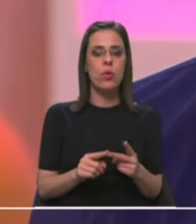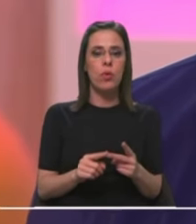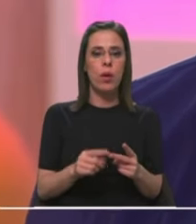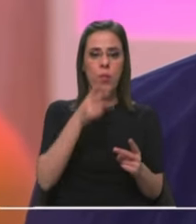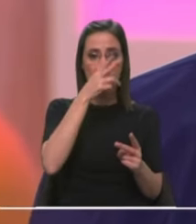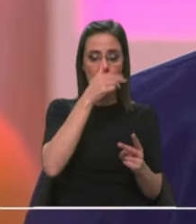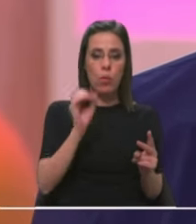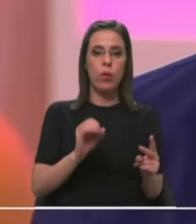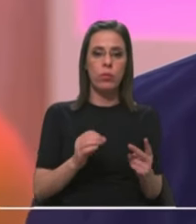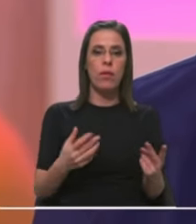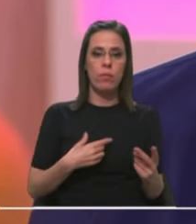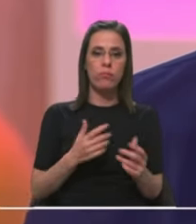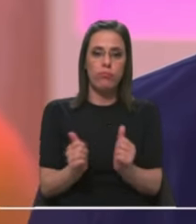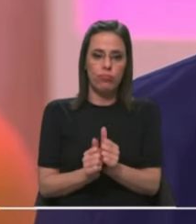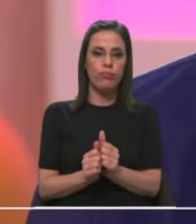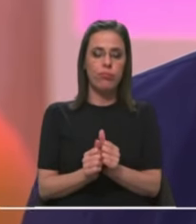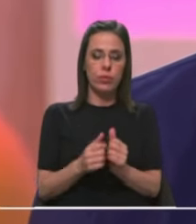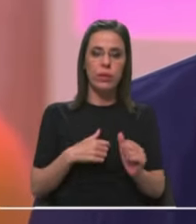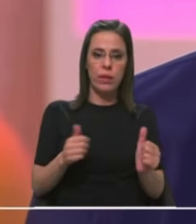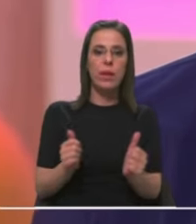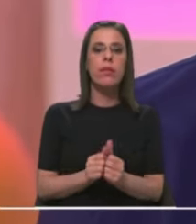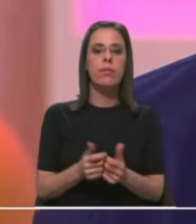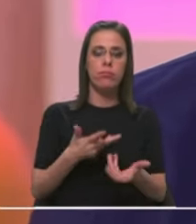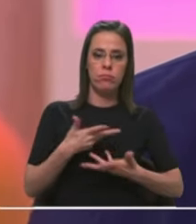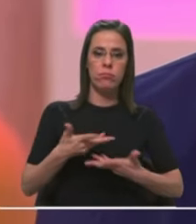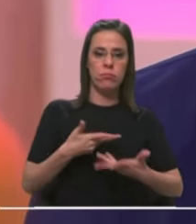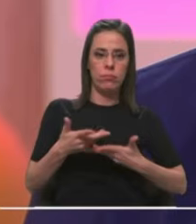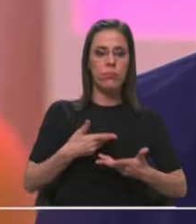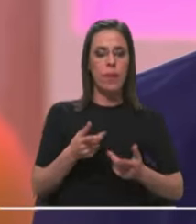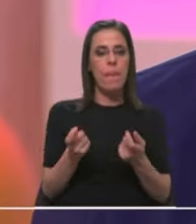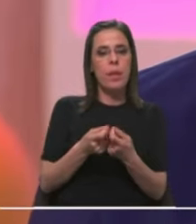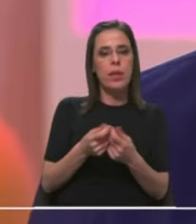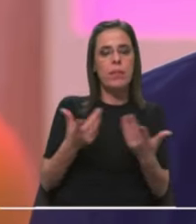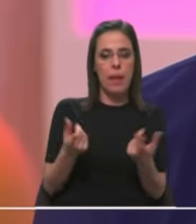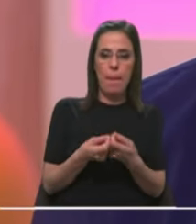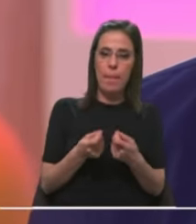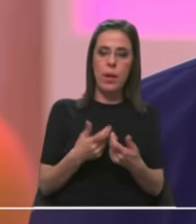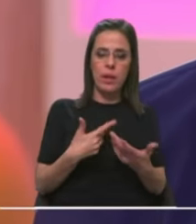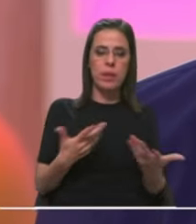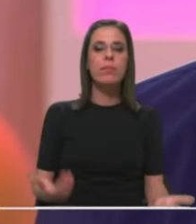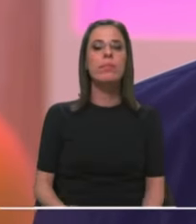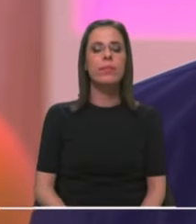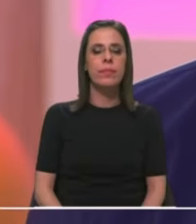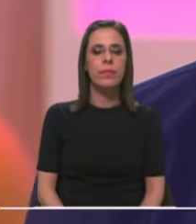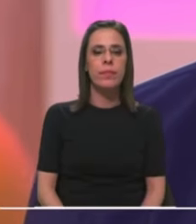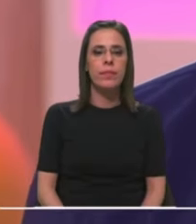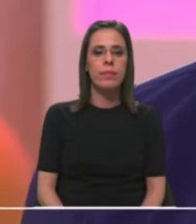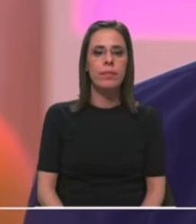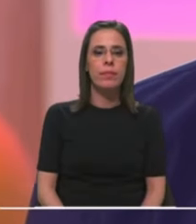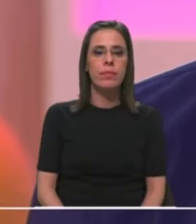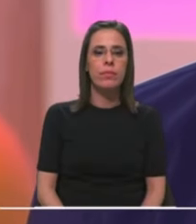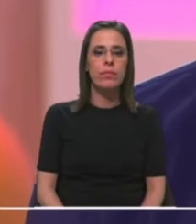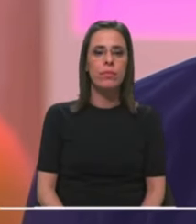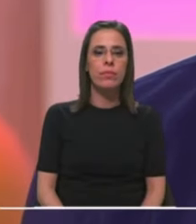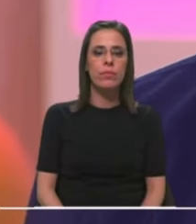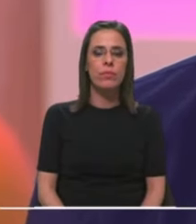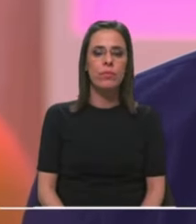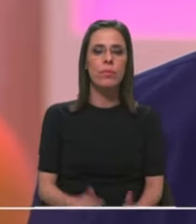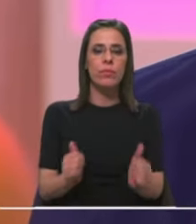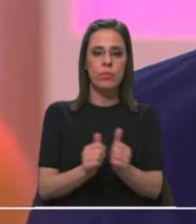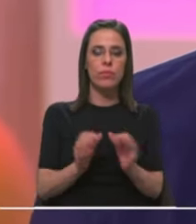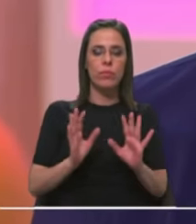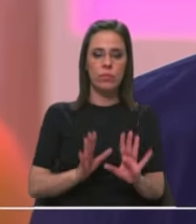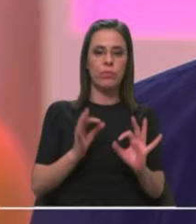não namorámos, mas envolvemos. Tivemos uma... Uma proximidade. Tivemos uma proximidade. Tivemos alguma